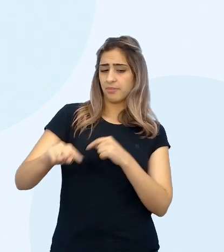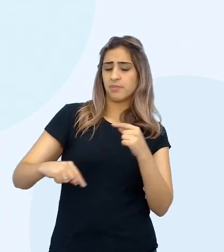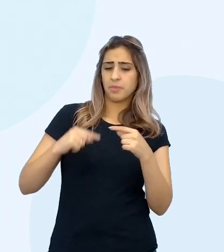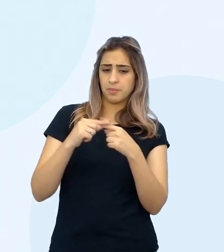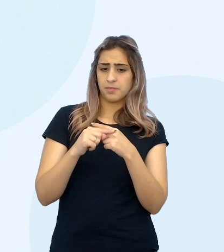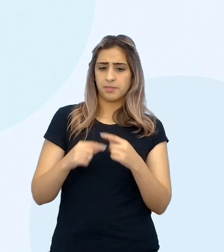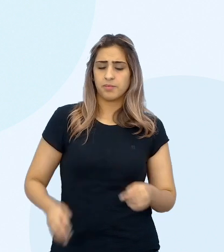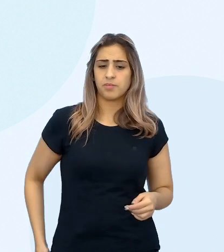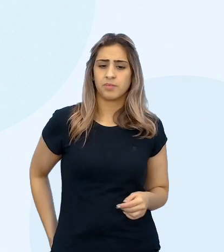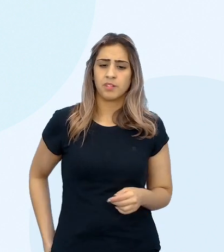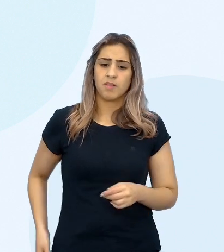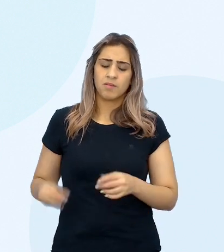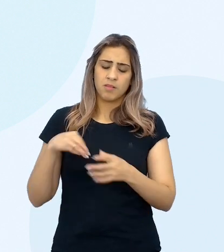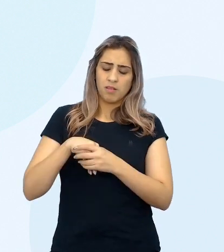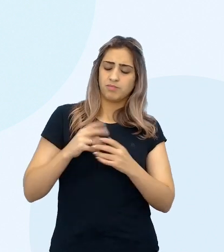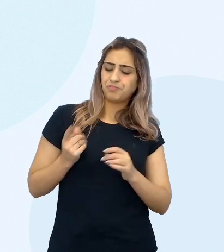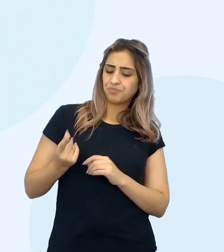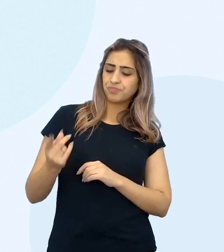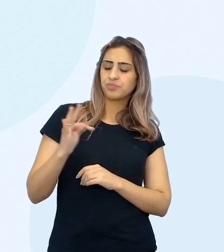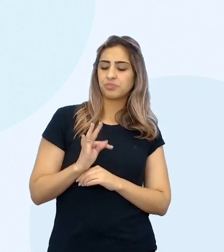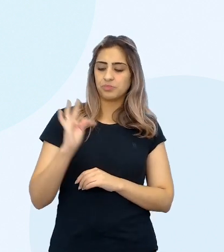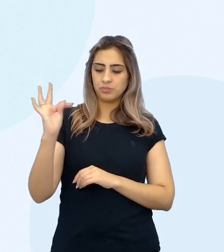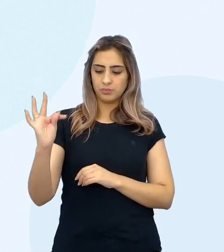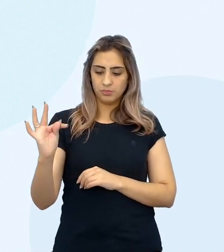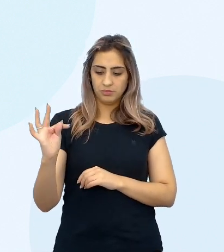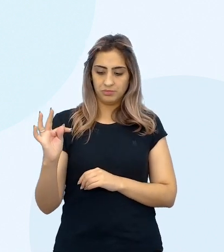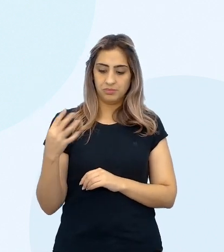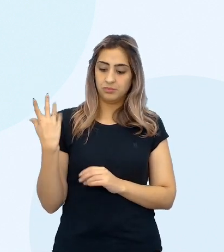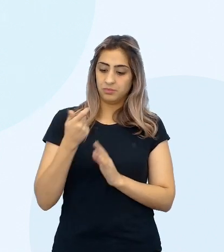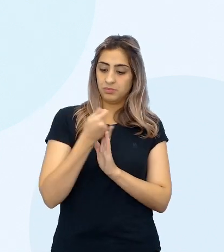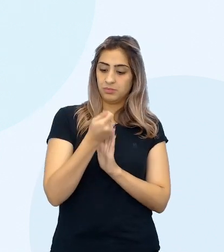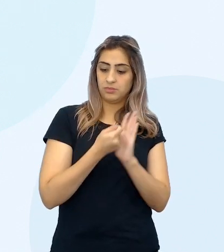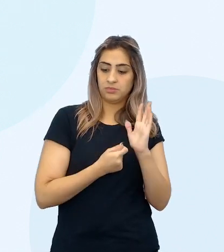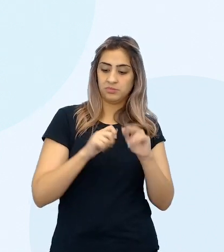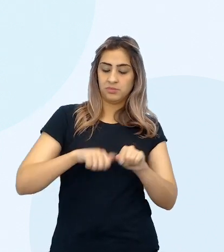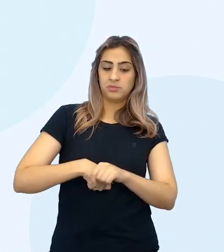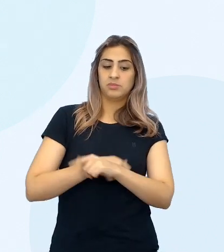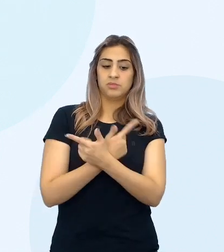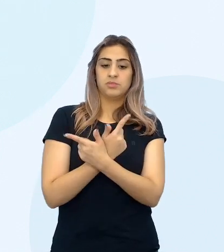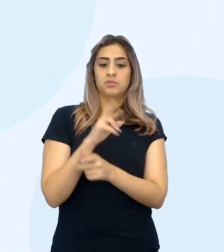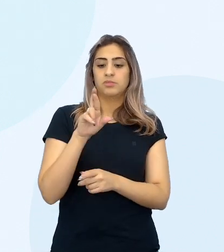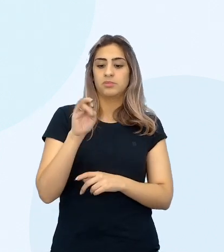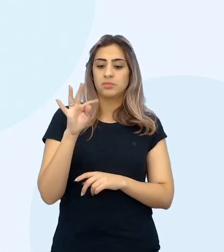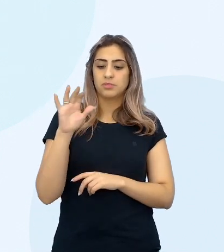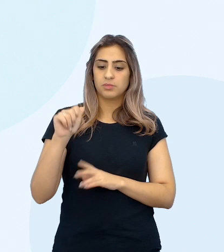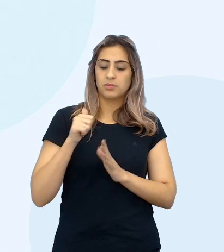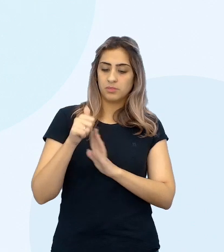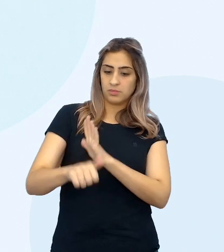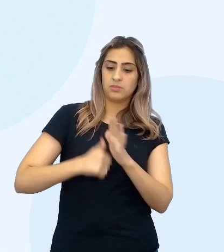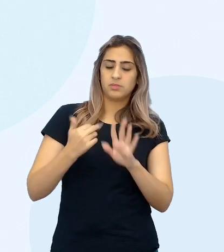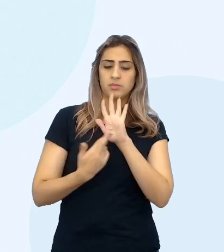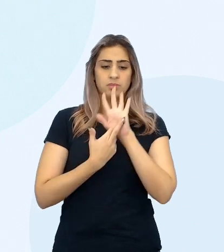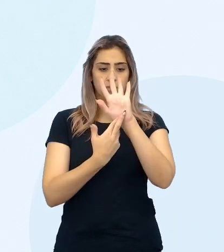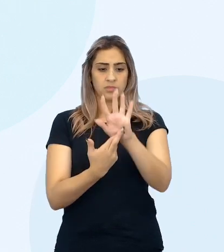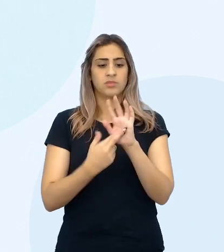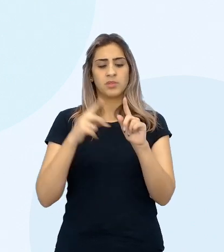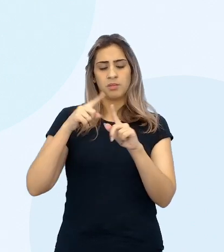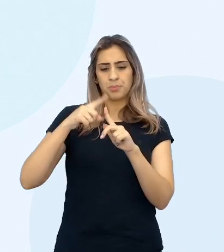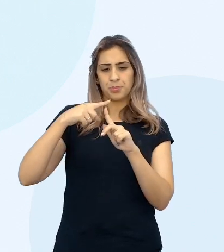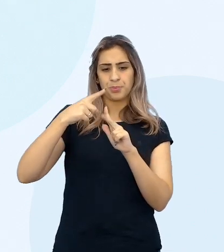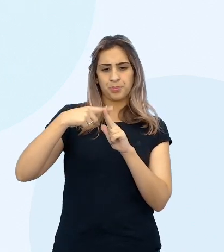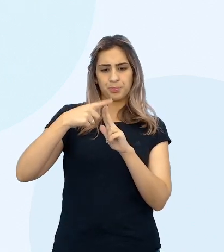de estimar resultados futuros. Isto é, vamos escrever a equação de uma reta que melhor represente os